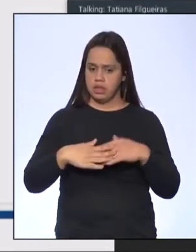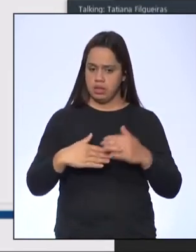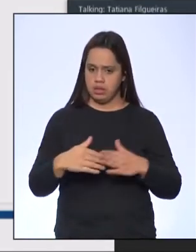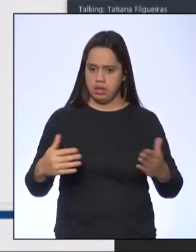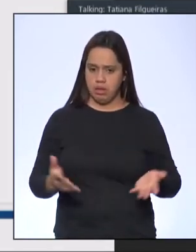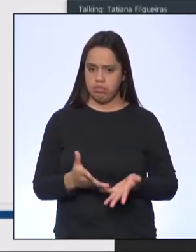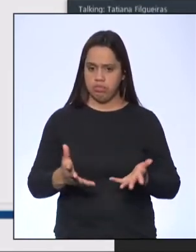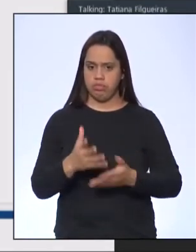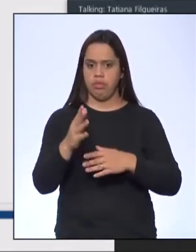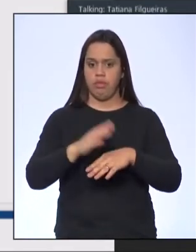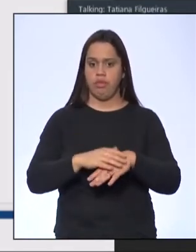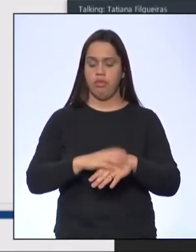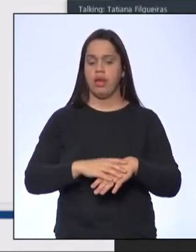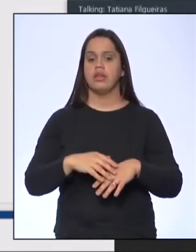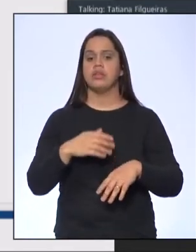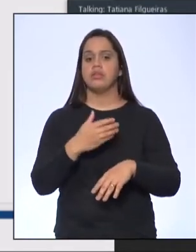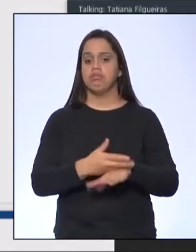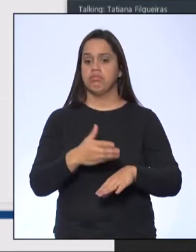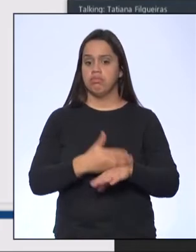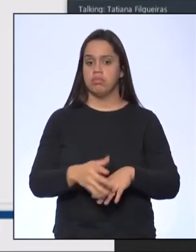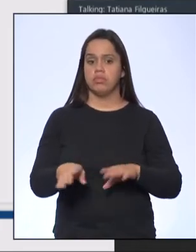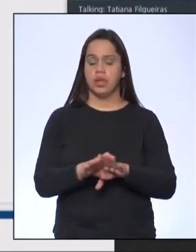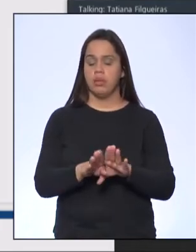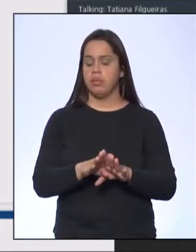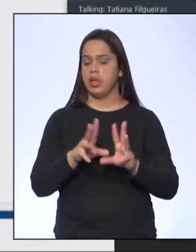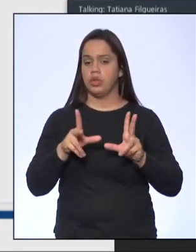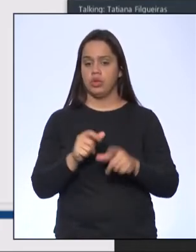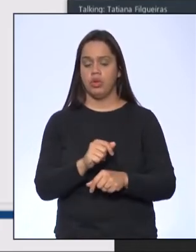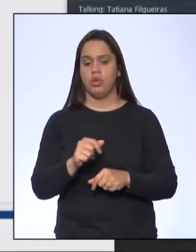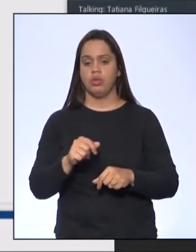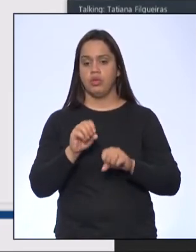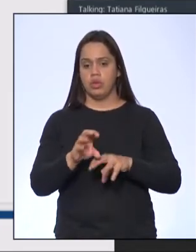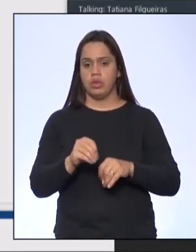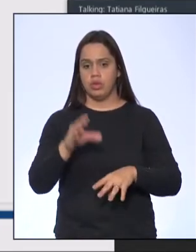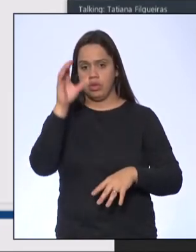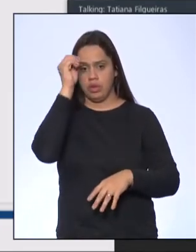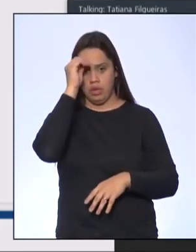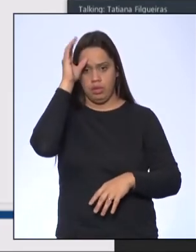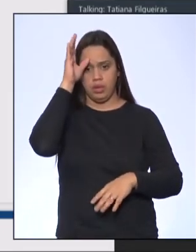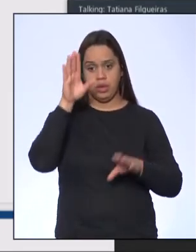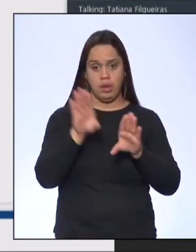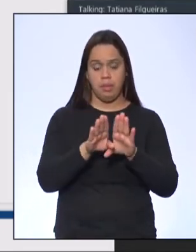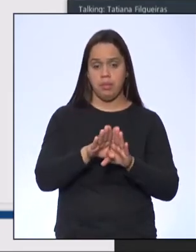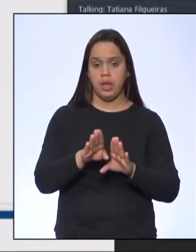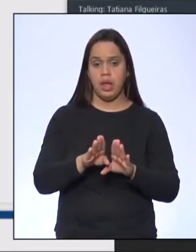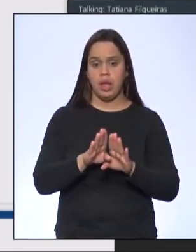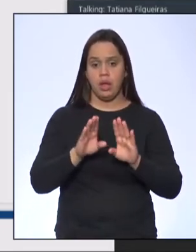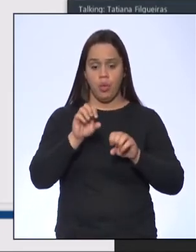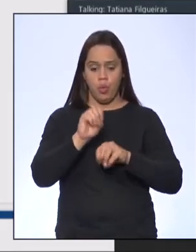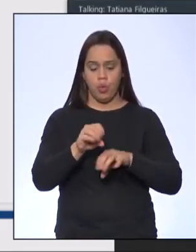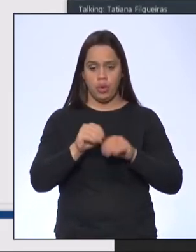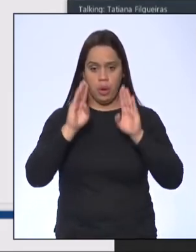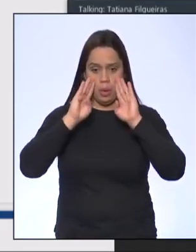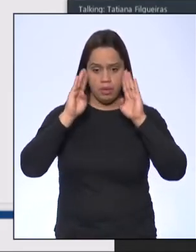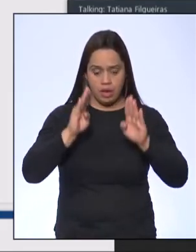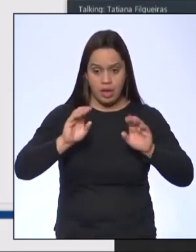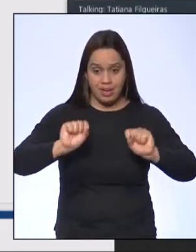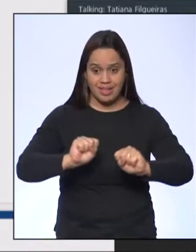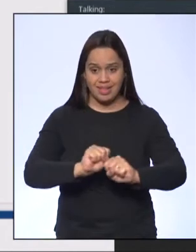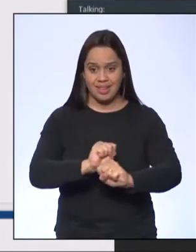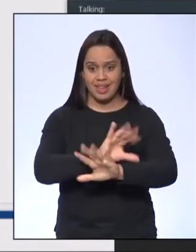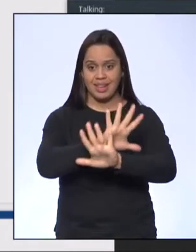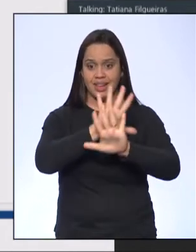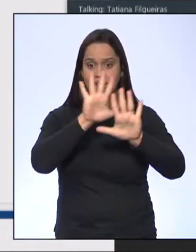desenrolar aí das práticas de ensino-aprendizagem. O ensino precisa ser focado e explícito,